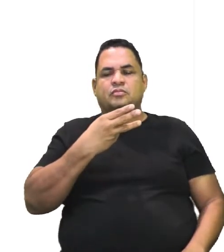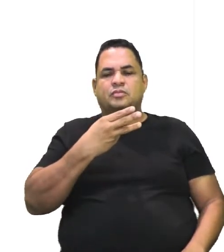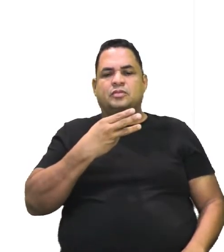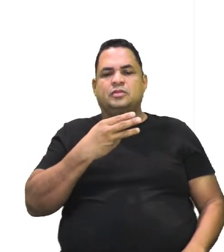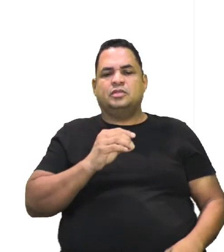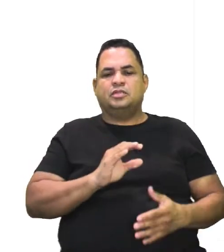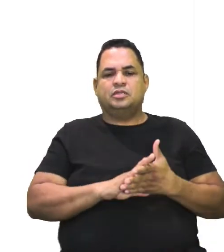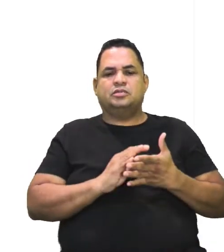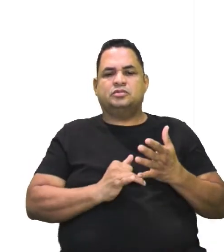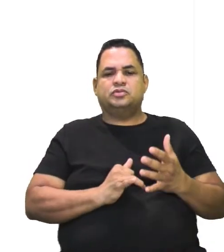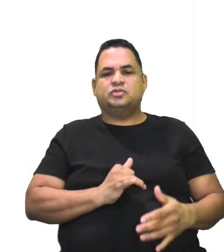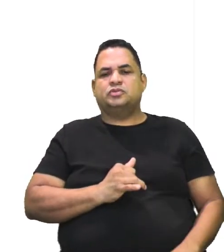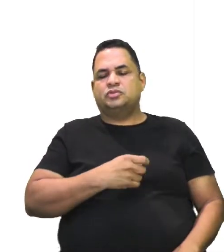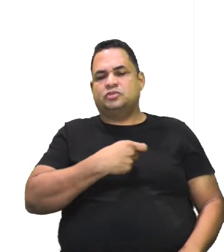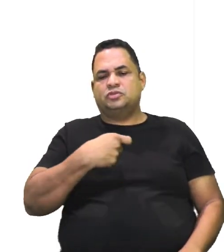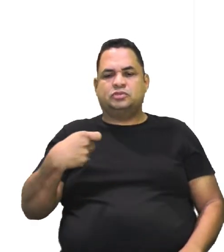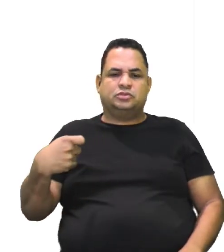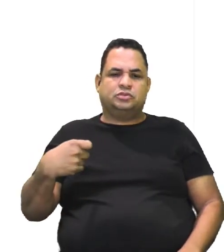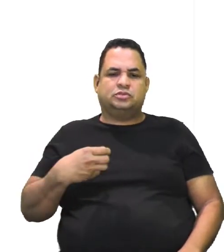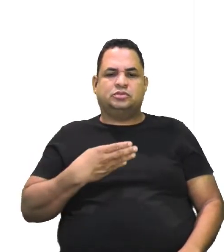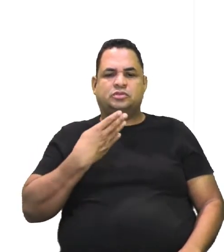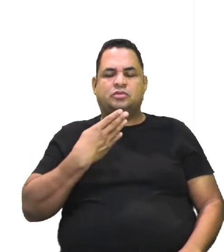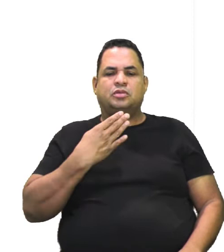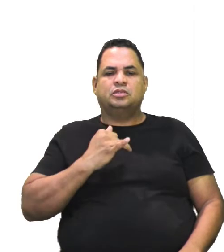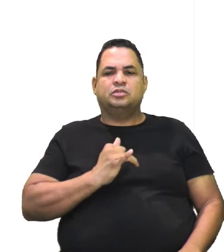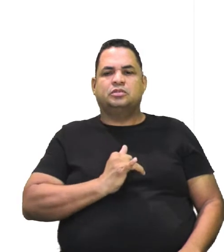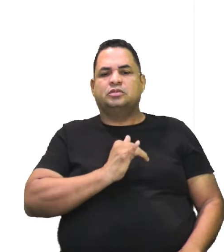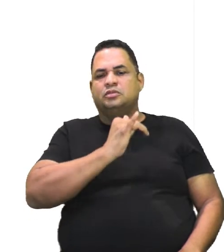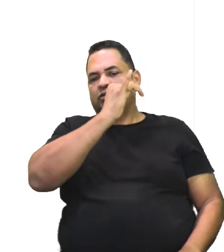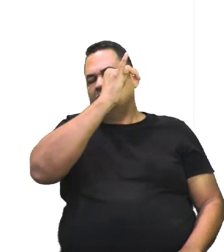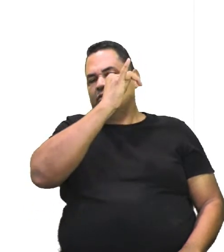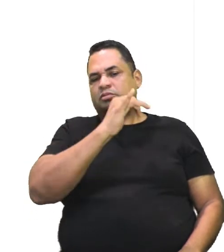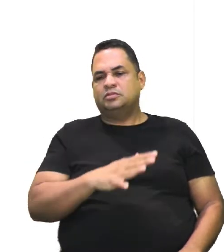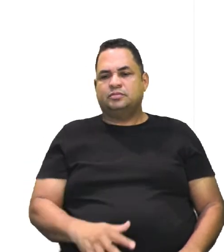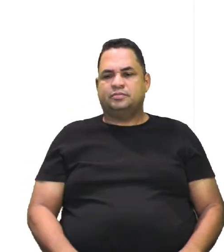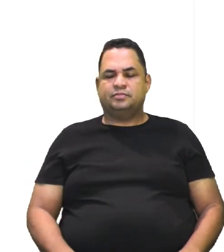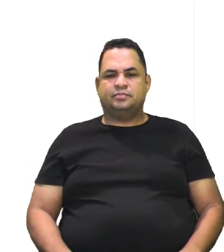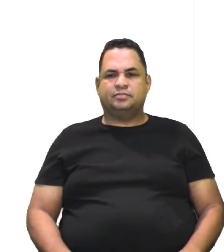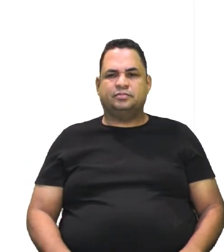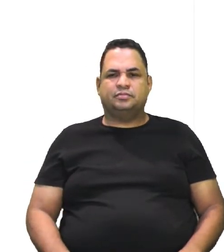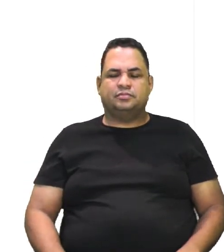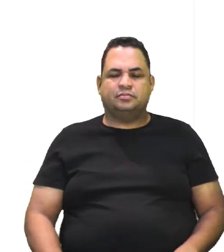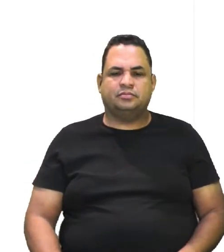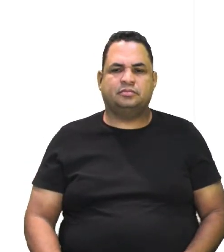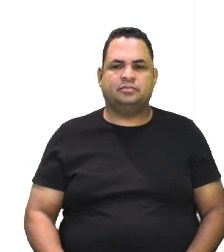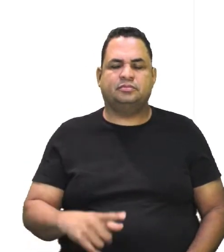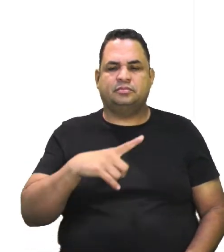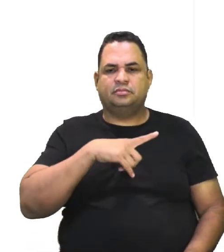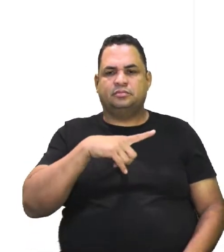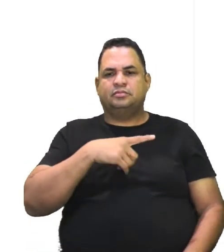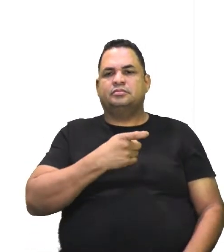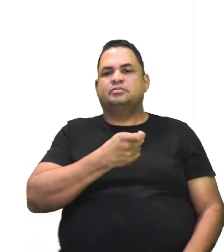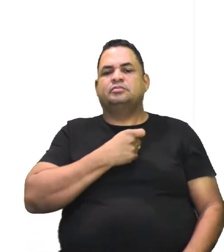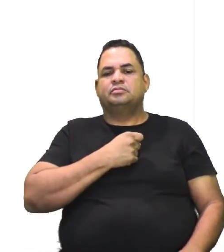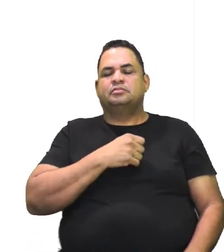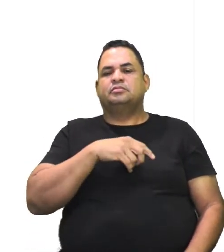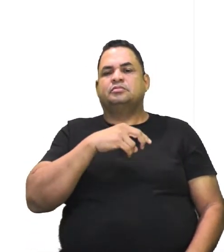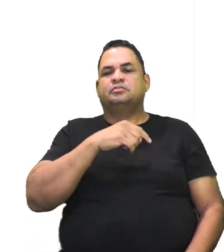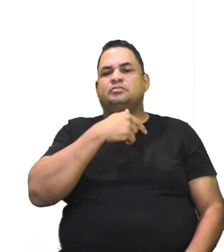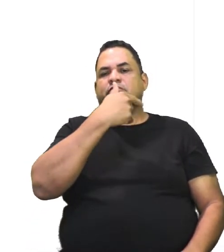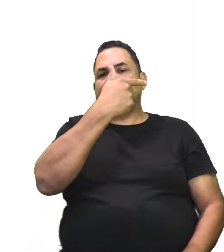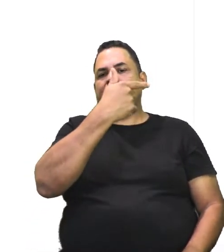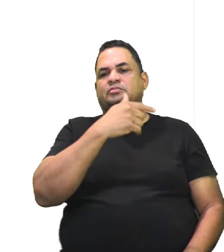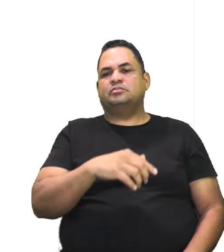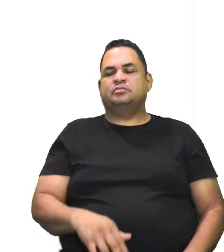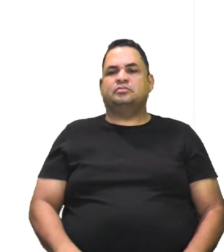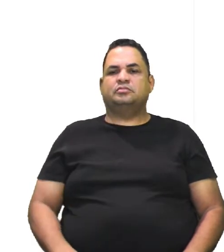eixo X e 4 no eixo Y. Então, usando o nosso teorema de Pitágoras, a gente tem que x ao quadrado, a nossa hipotenusa,